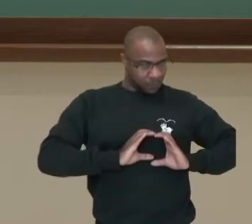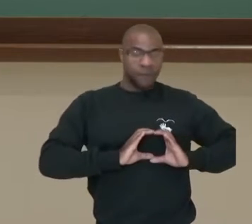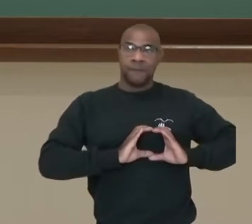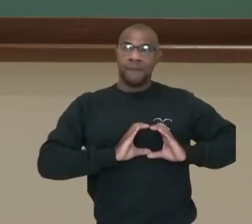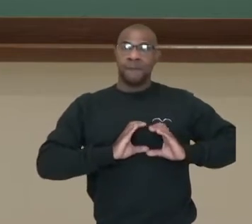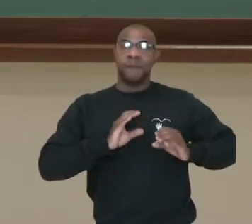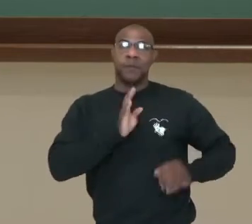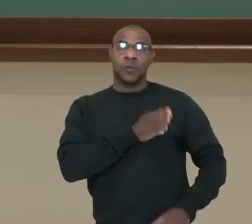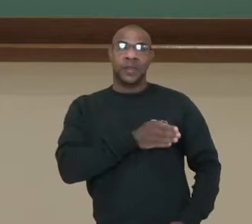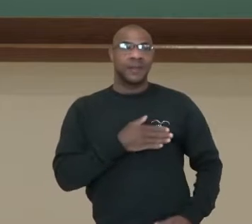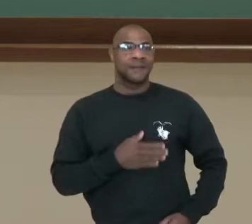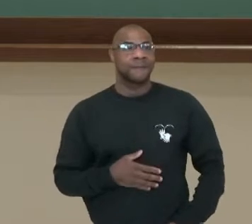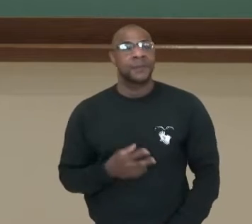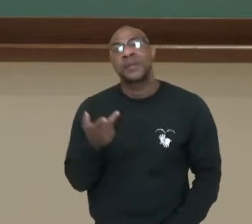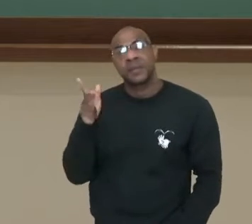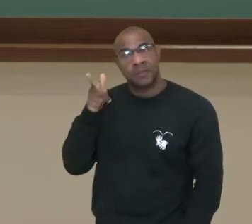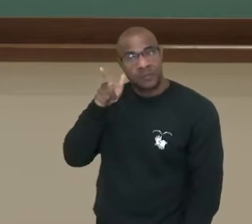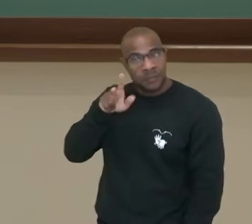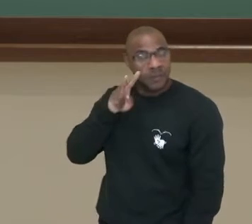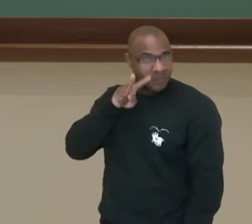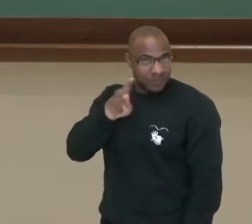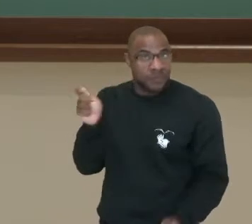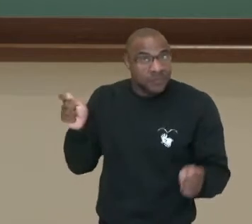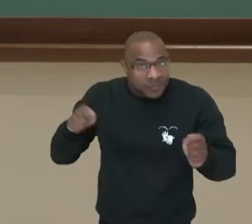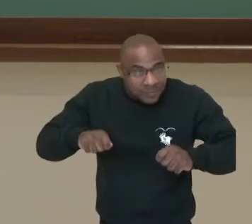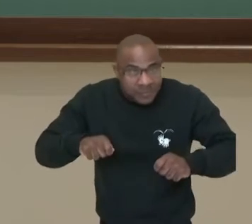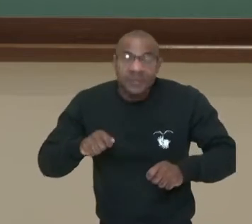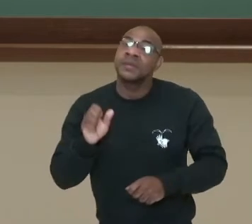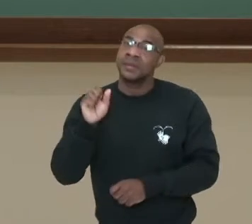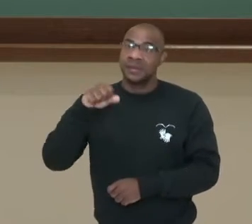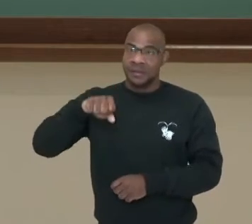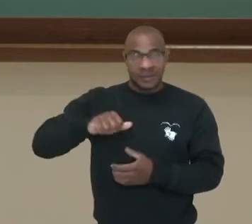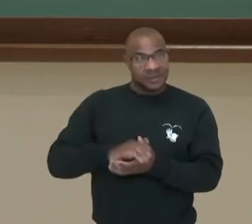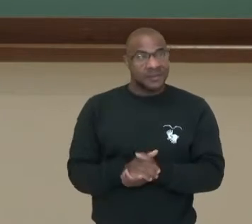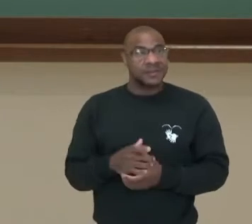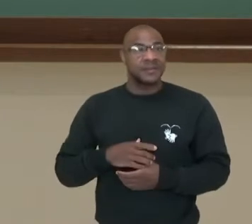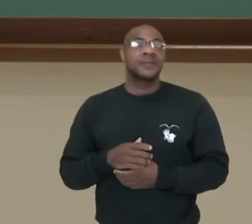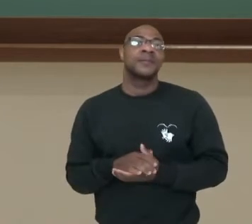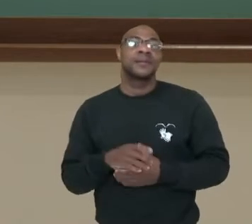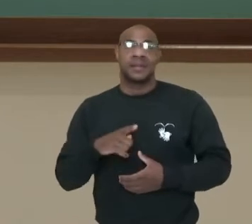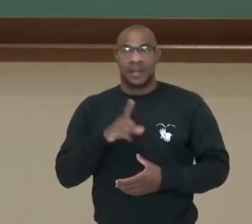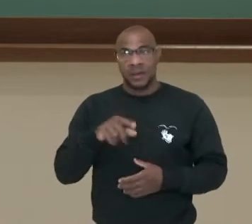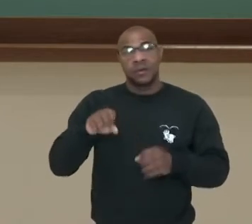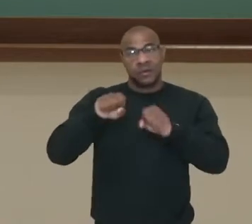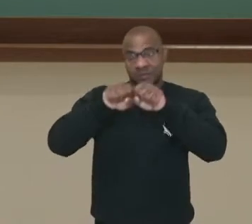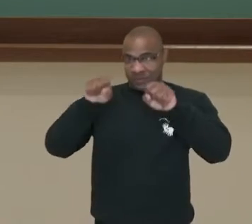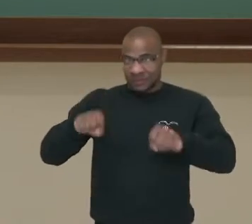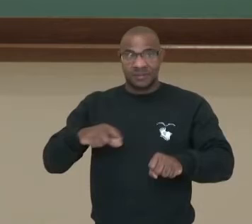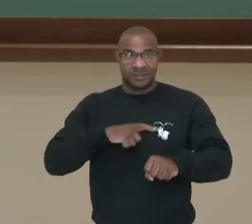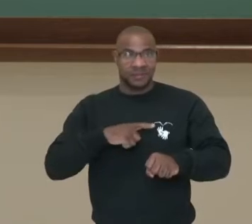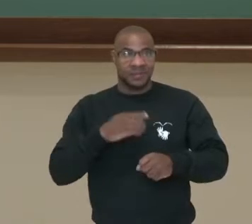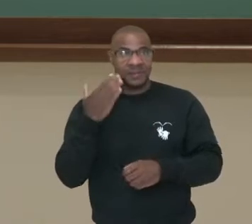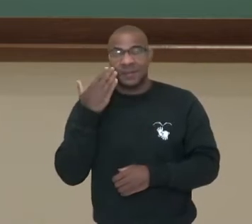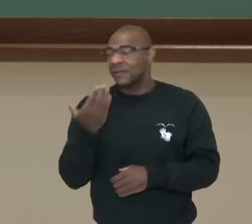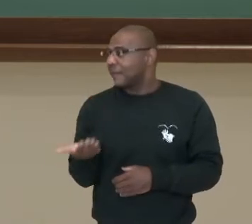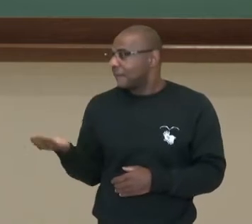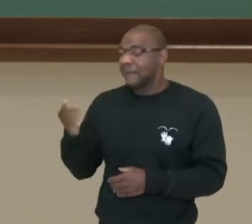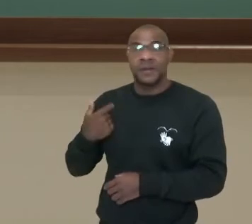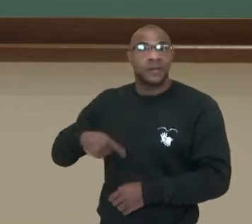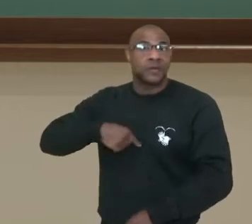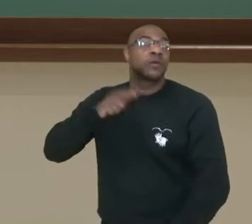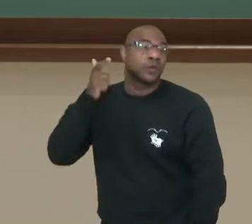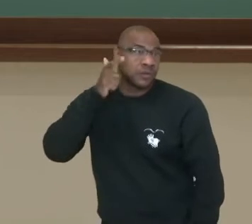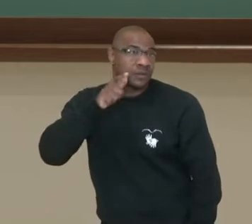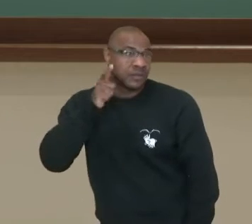deles? Sim, conseguiríamos. Então, esse é um dos sistemas que tem um par de órgãos, mas que nós conseguiríamos